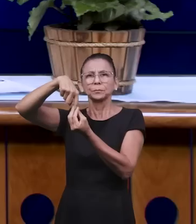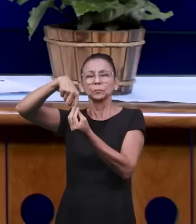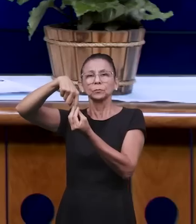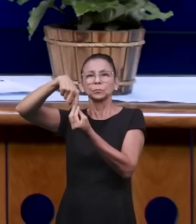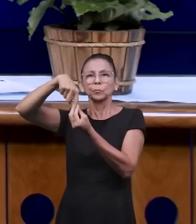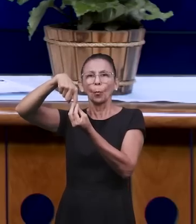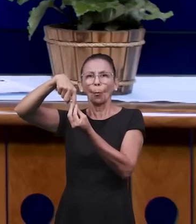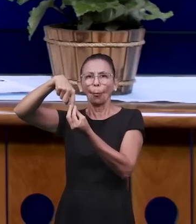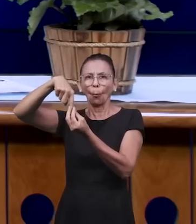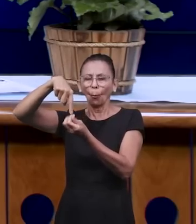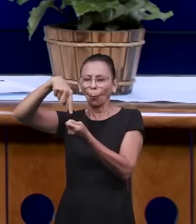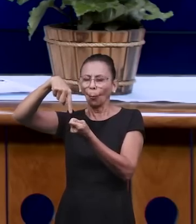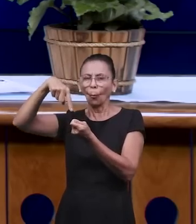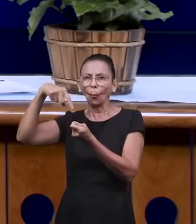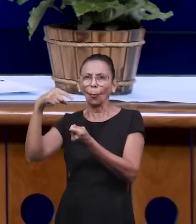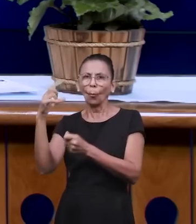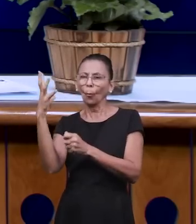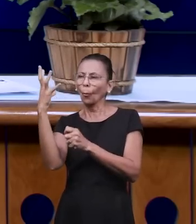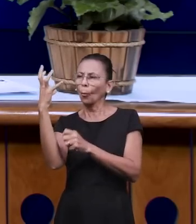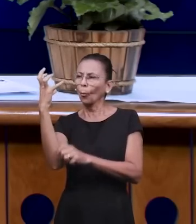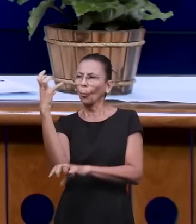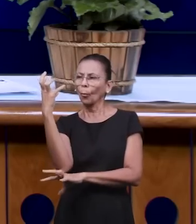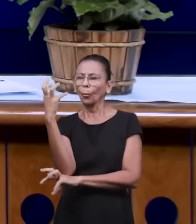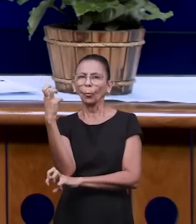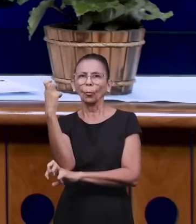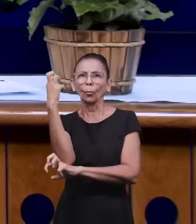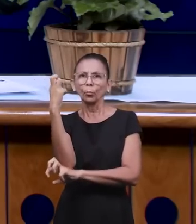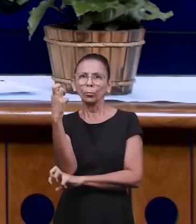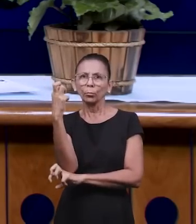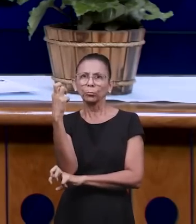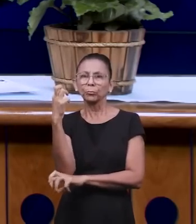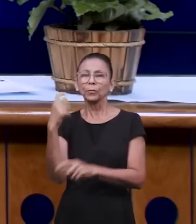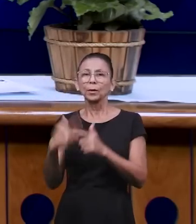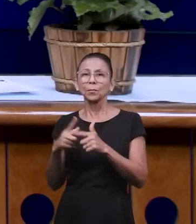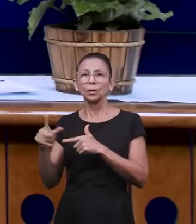cidade, sabendo que representava Israel, chorou.